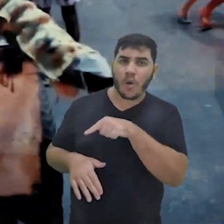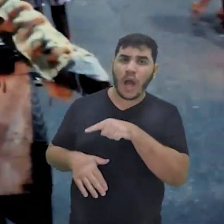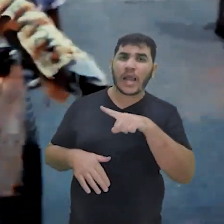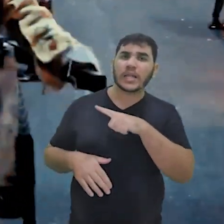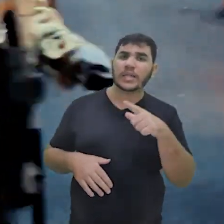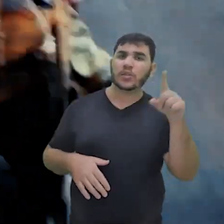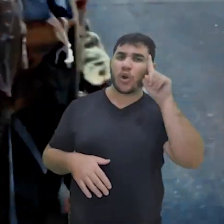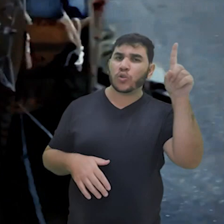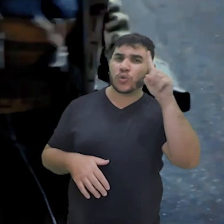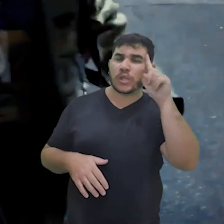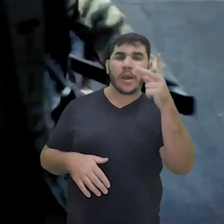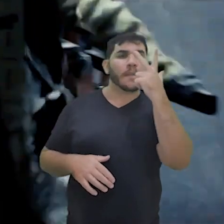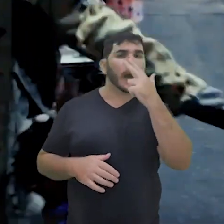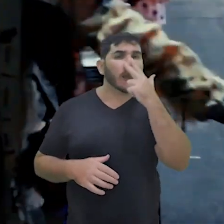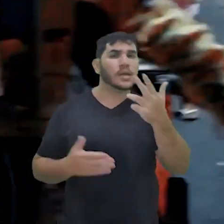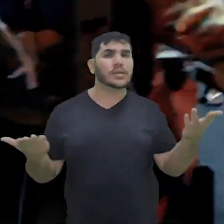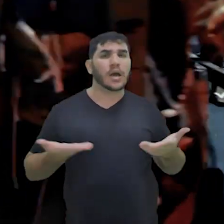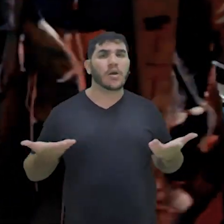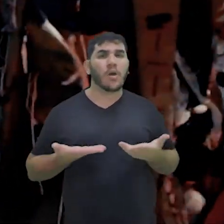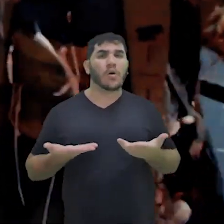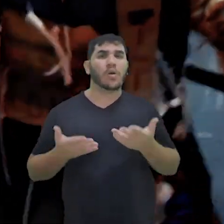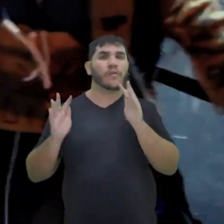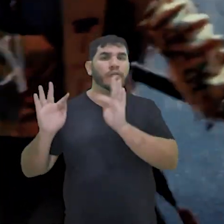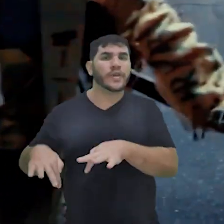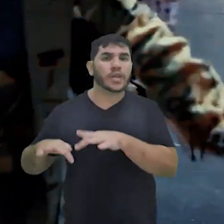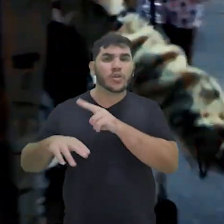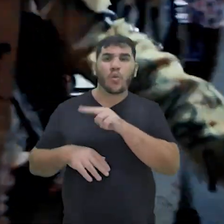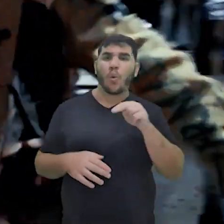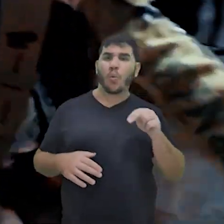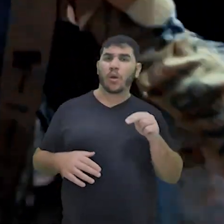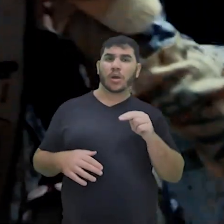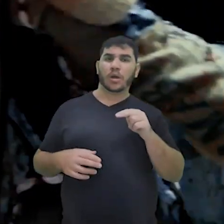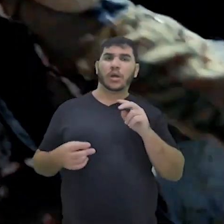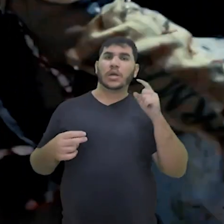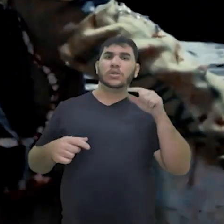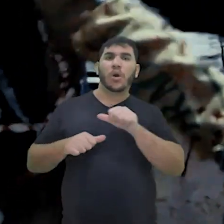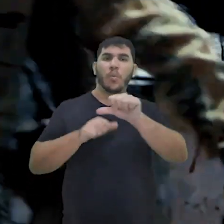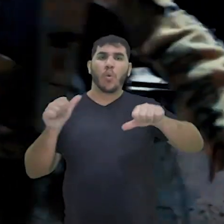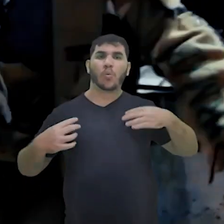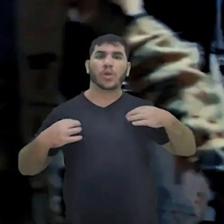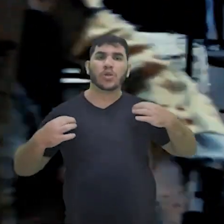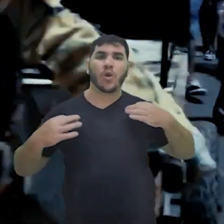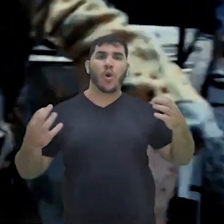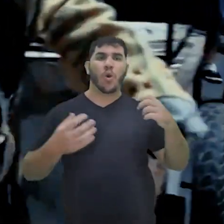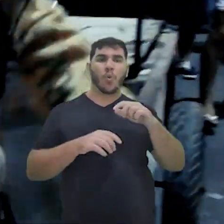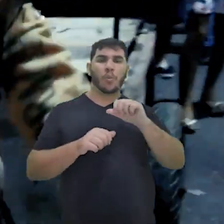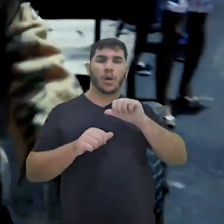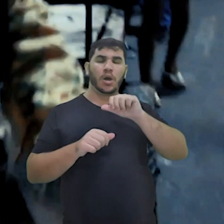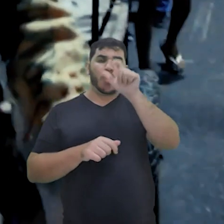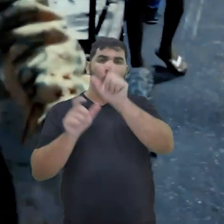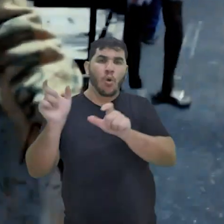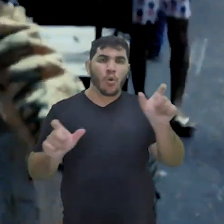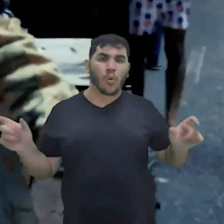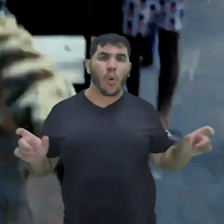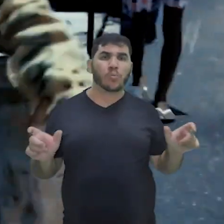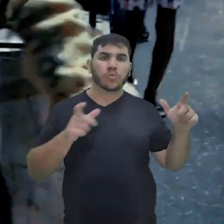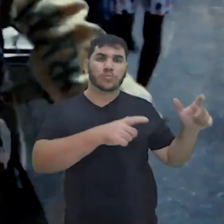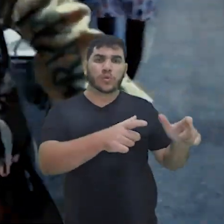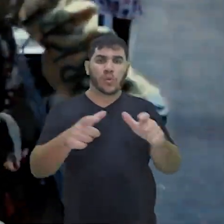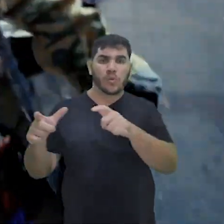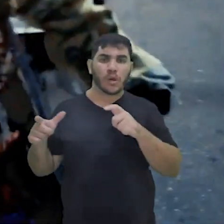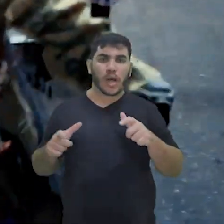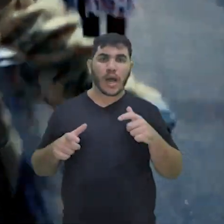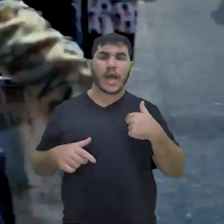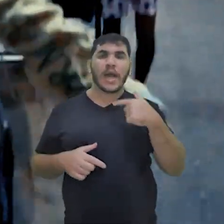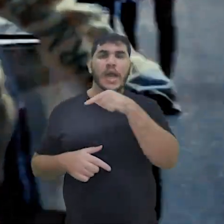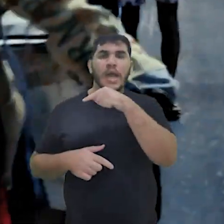Espetáculo despejado. Parece até que o final de tudo nunca chega! Que a gente só muda de roupa, de corpo, de lugar!